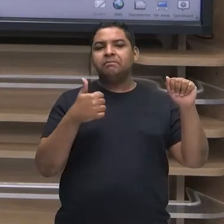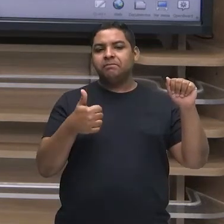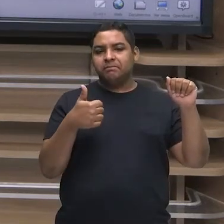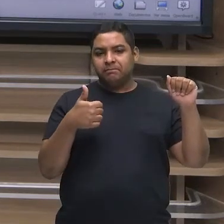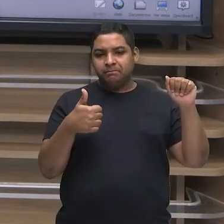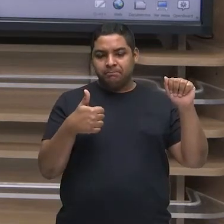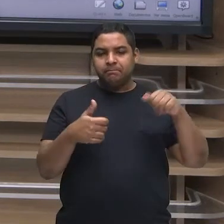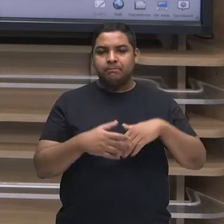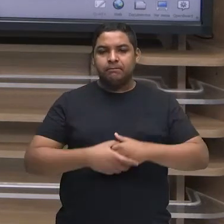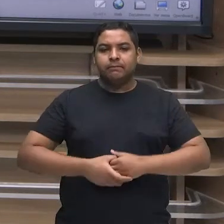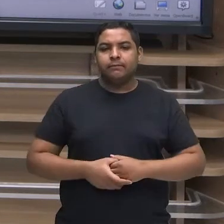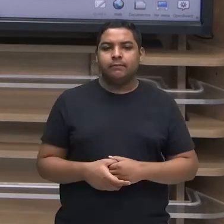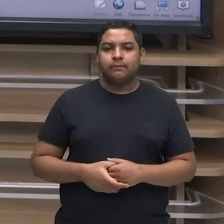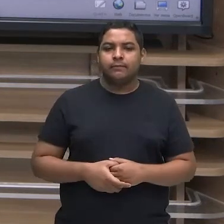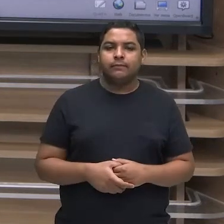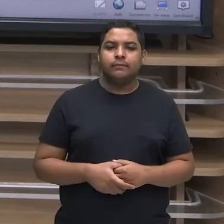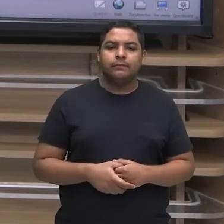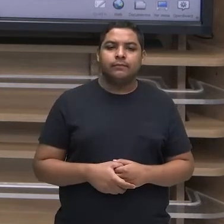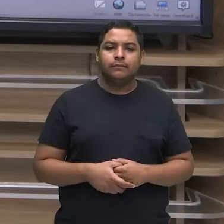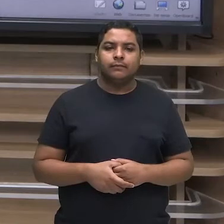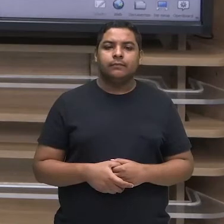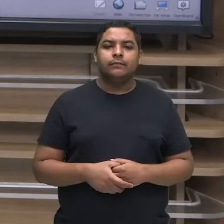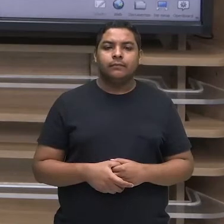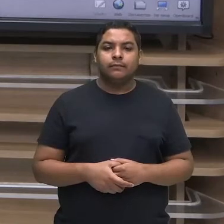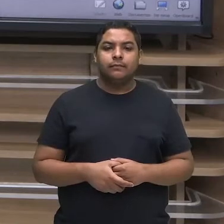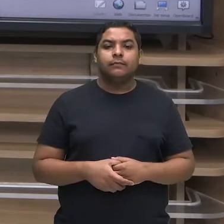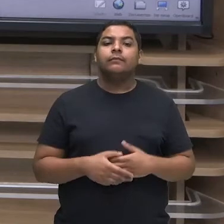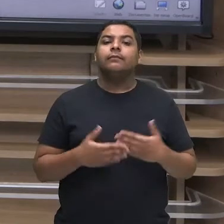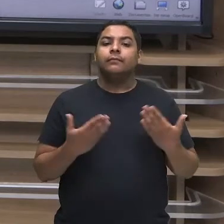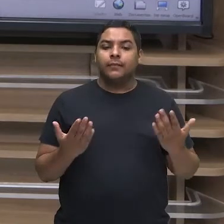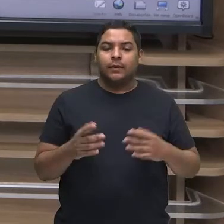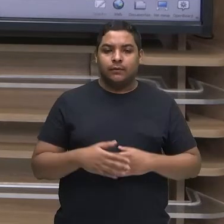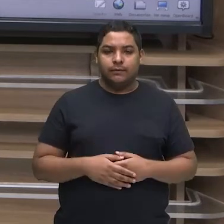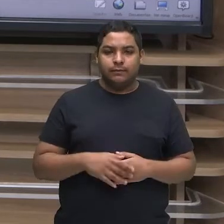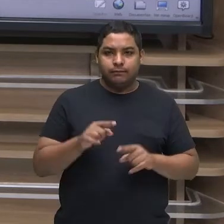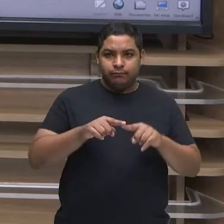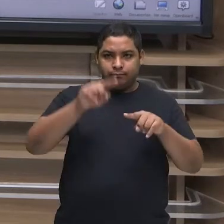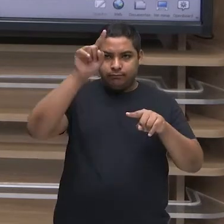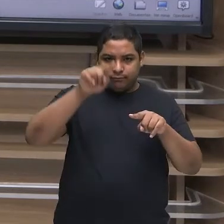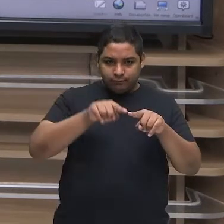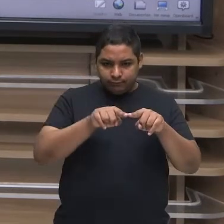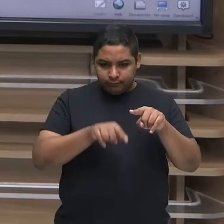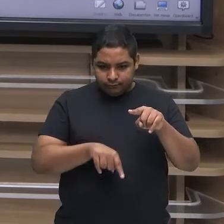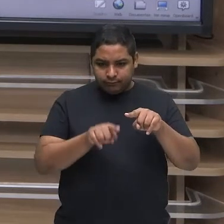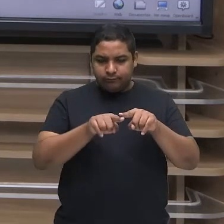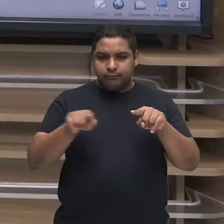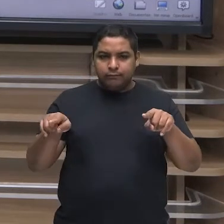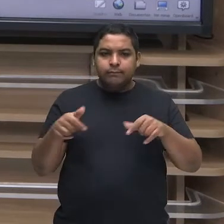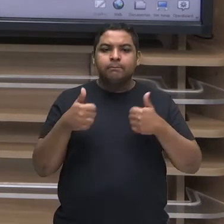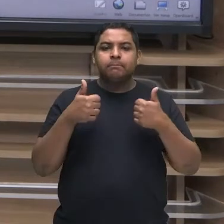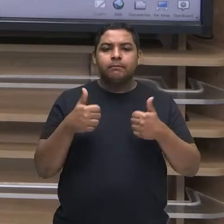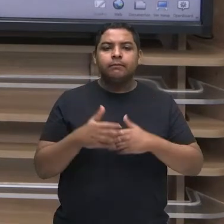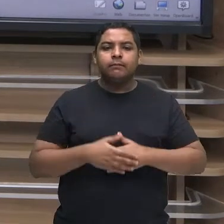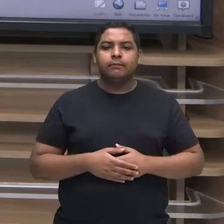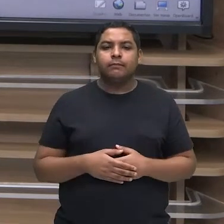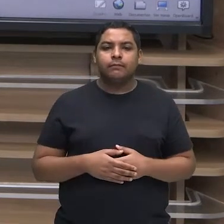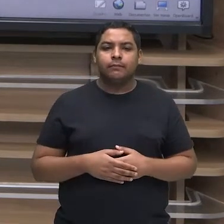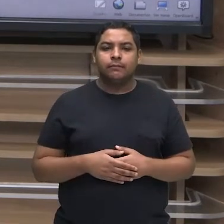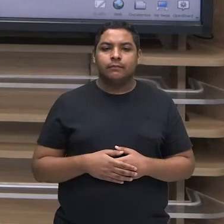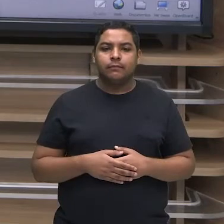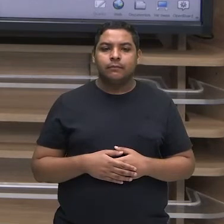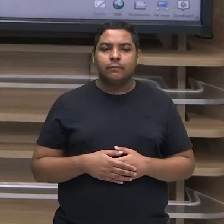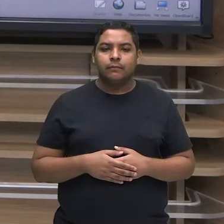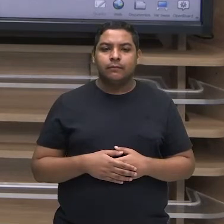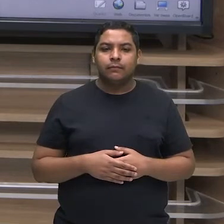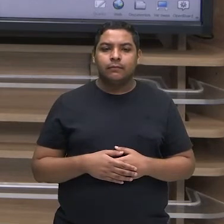convergente, paralela e perpendicular. Então, quanto à direção. Então, a gente vai ler um comentário? Não precisa